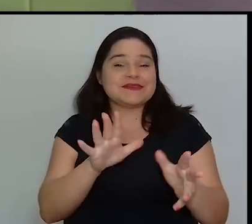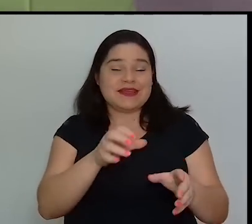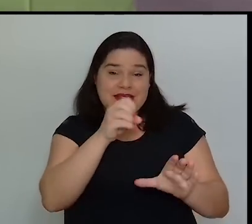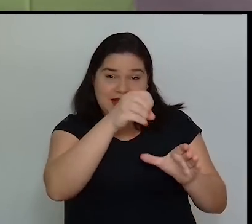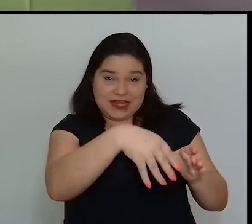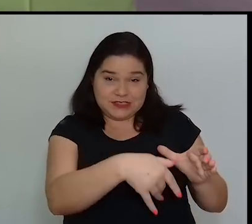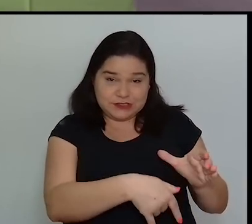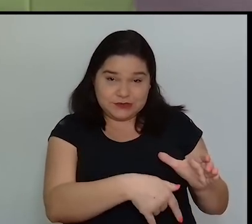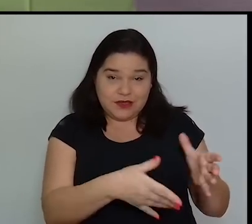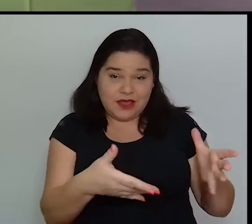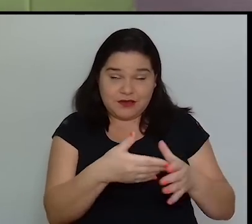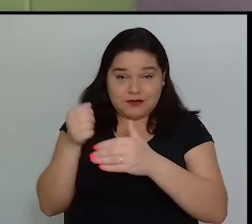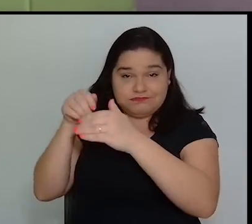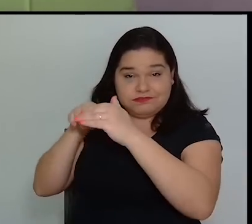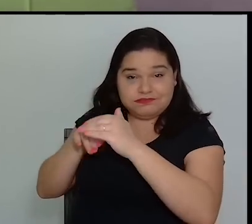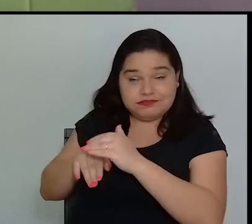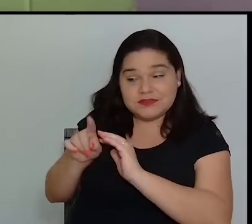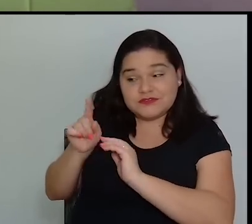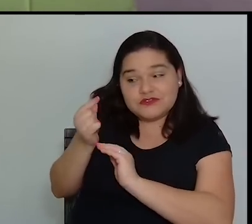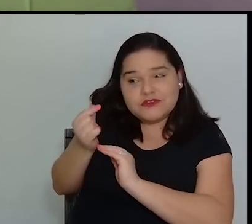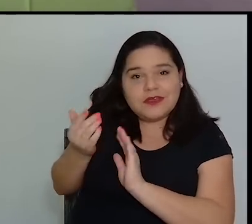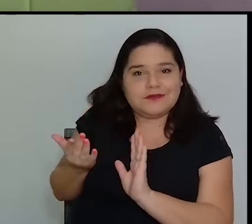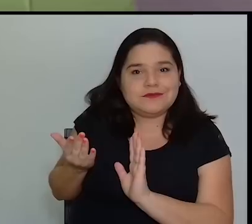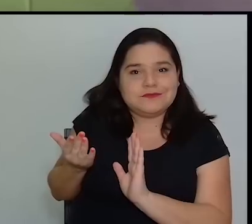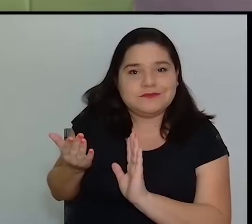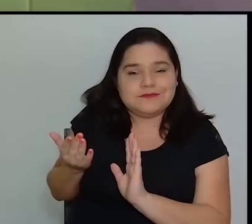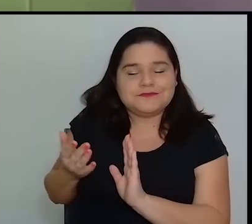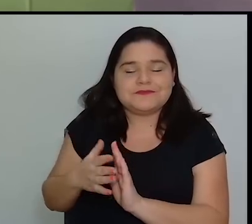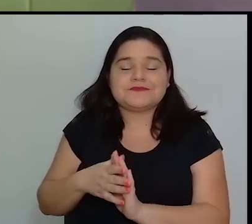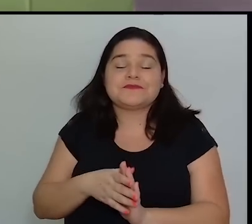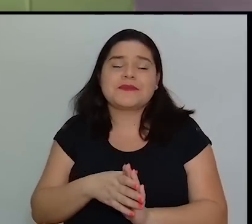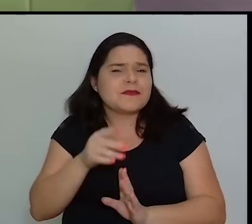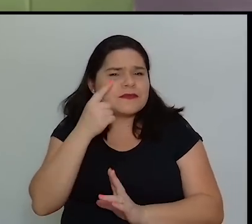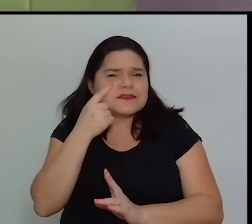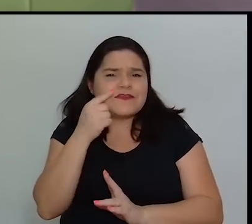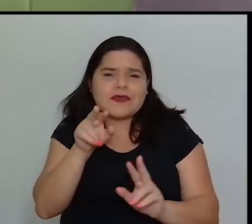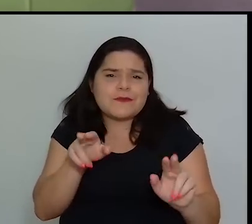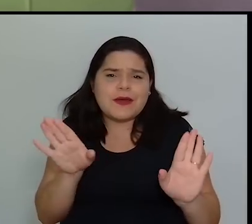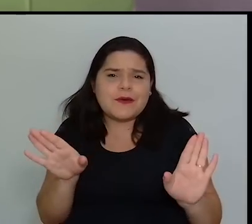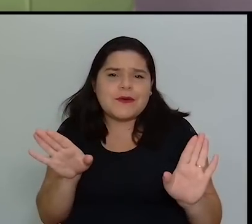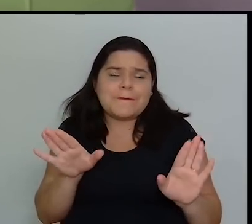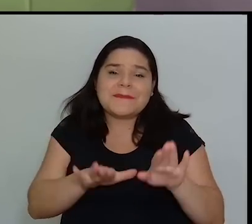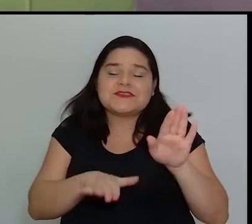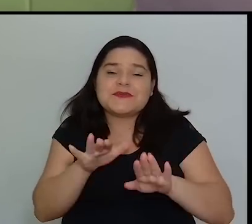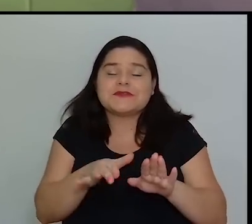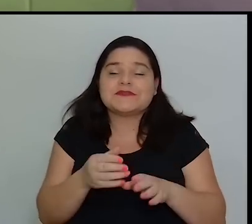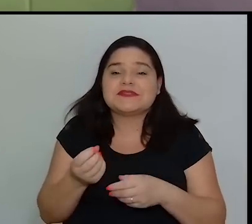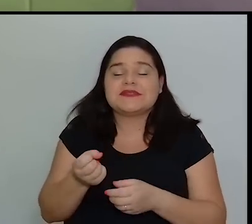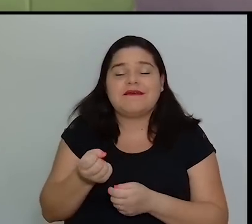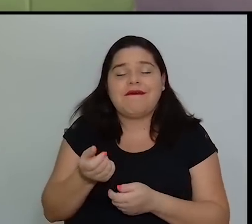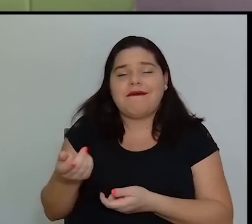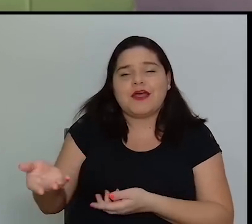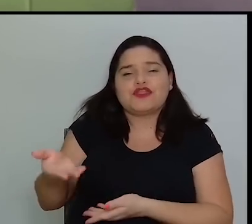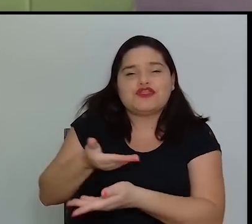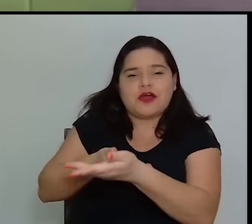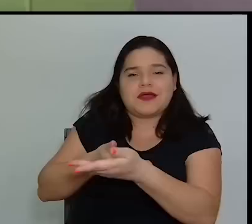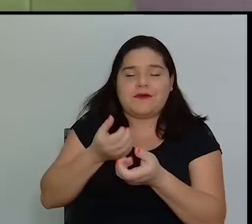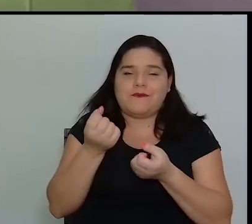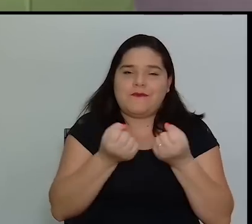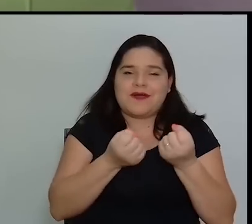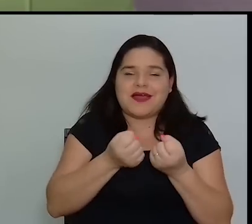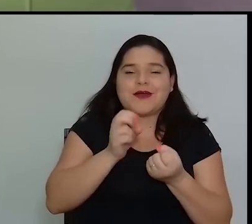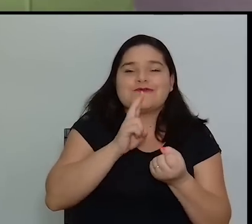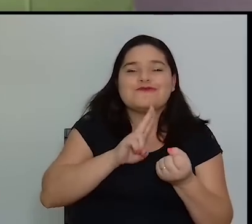em estoque de dinheiro você vem é mesmo mais ou menos como você dá um carro usado de entrada de pagamento